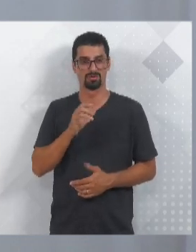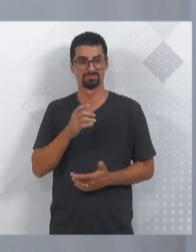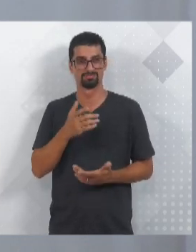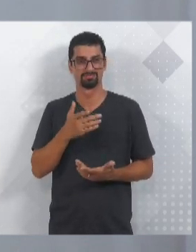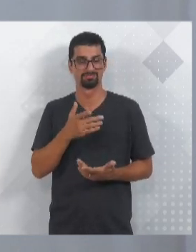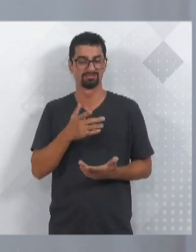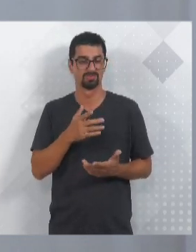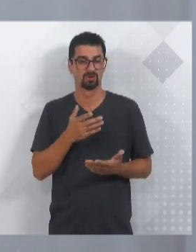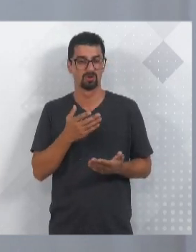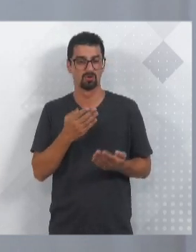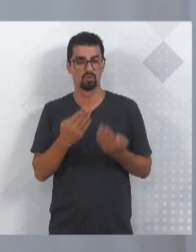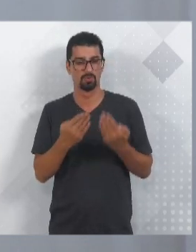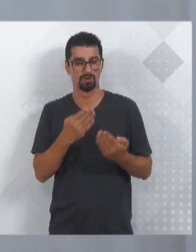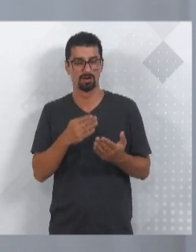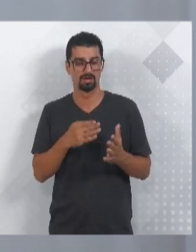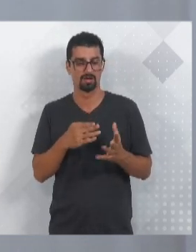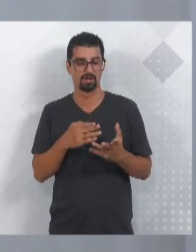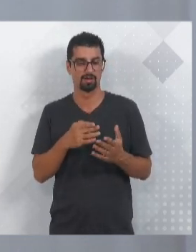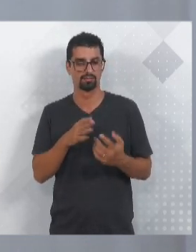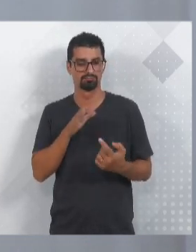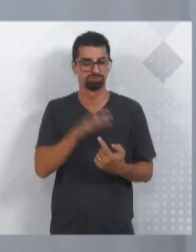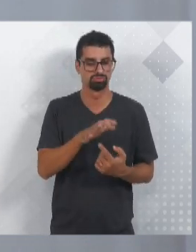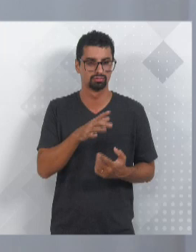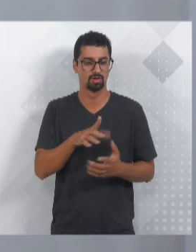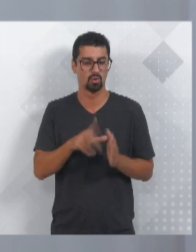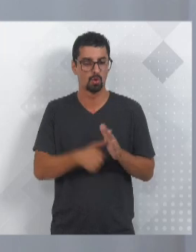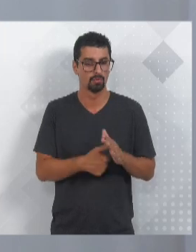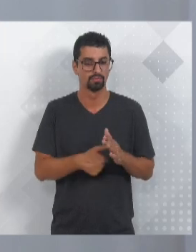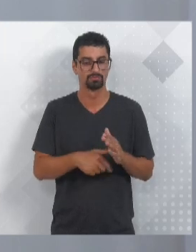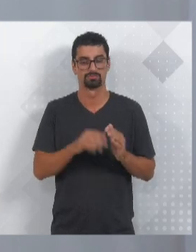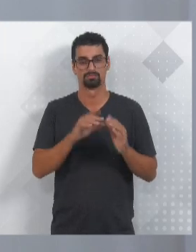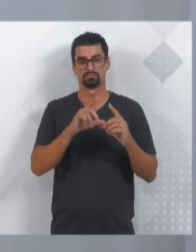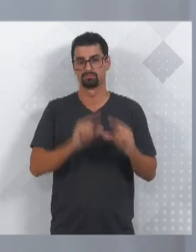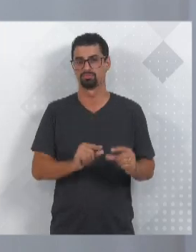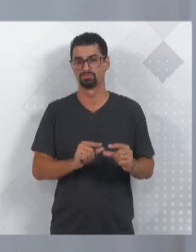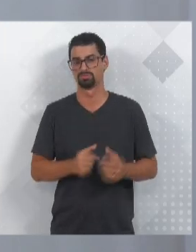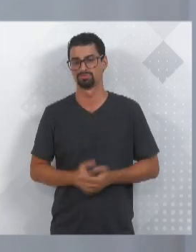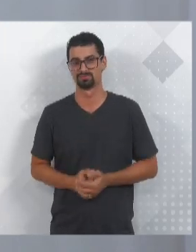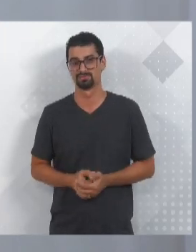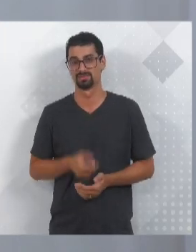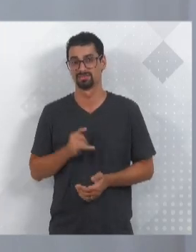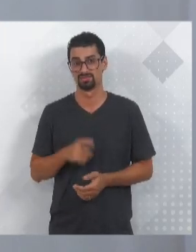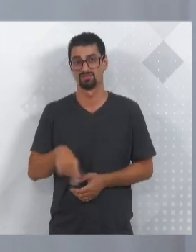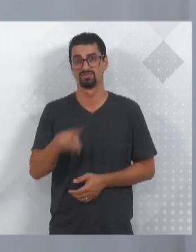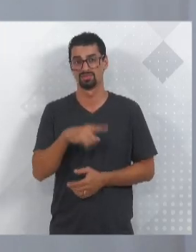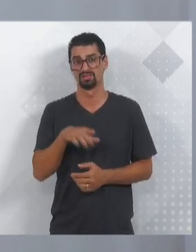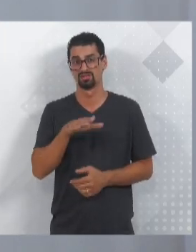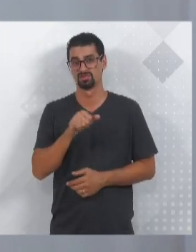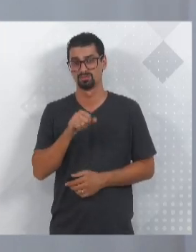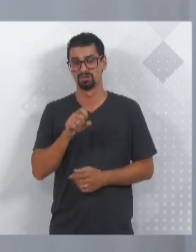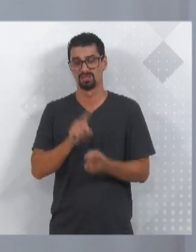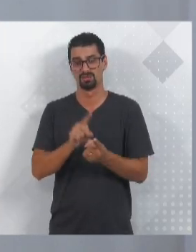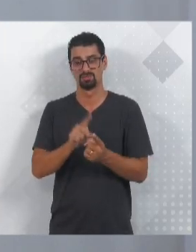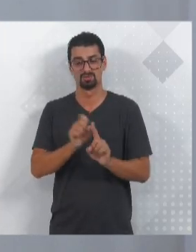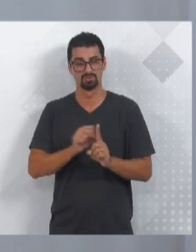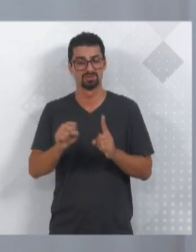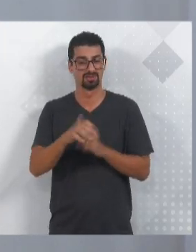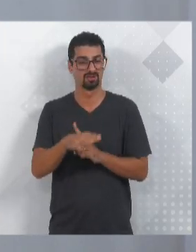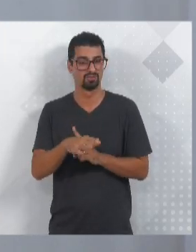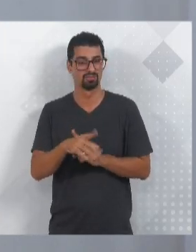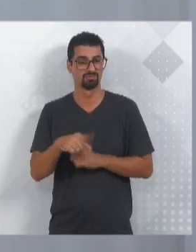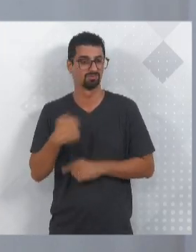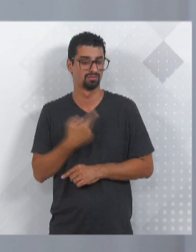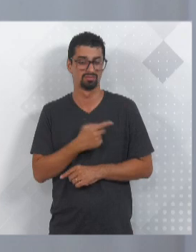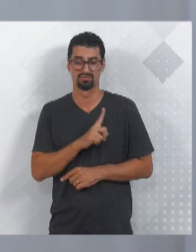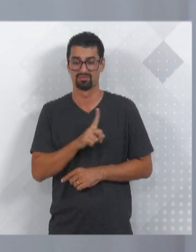em relação à ameaça, a furto, são pequenos. Porque, se você chamar a abordagem social, nós não vamos registrar